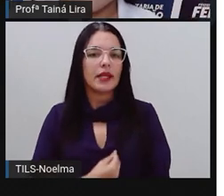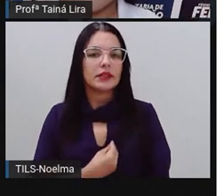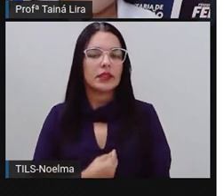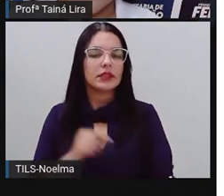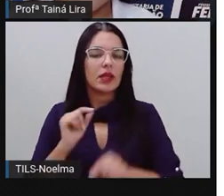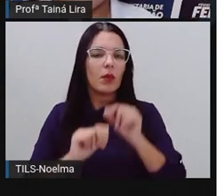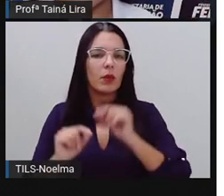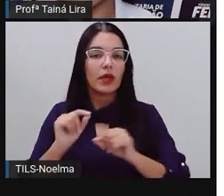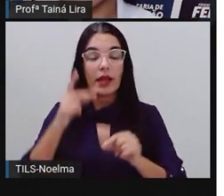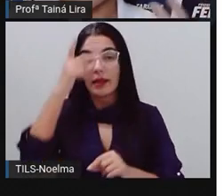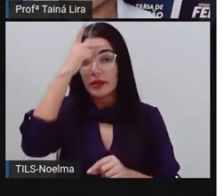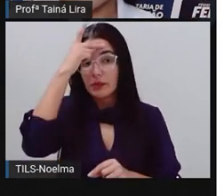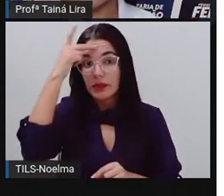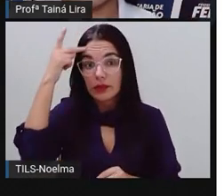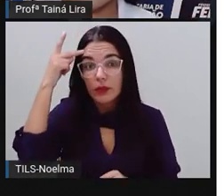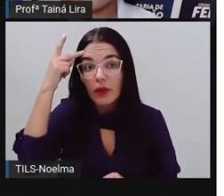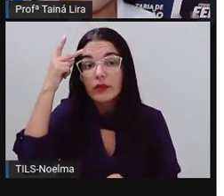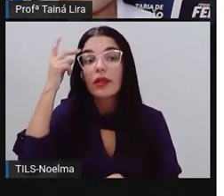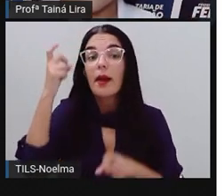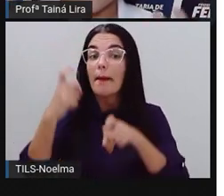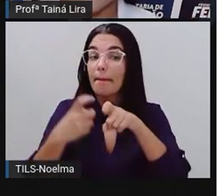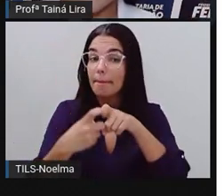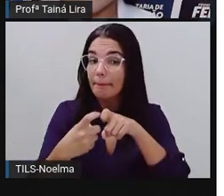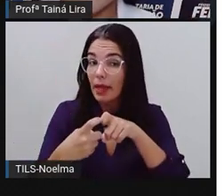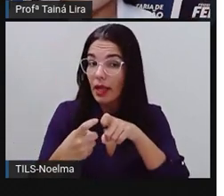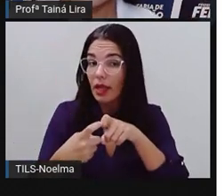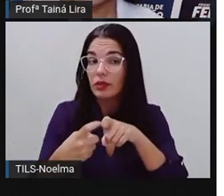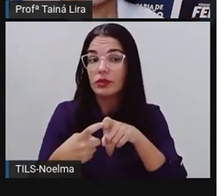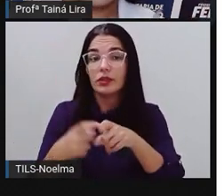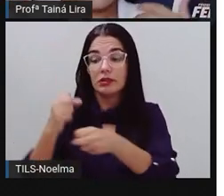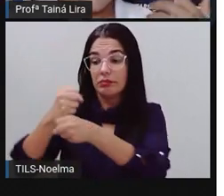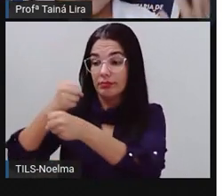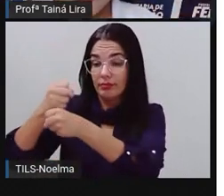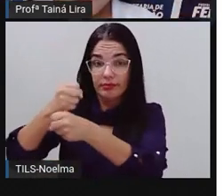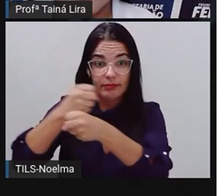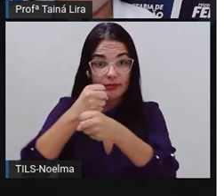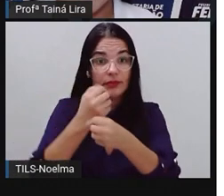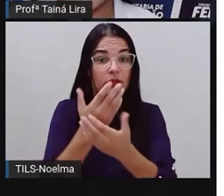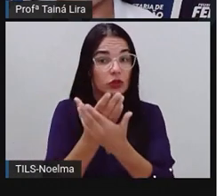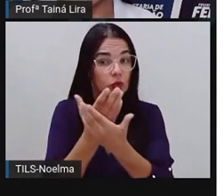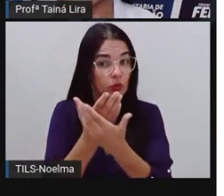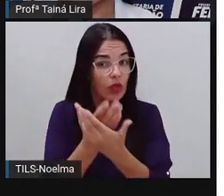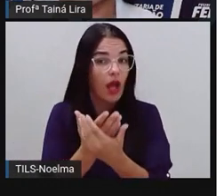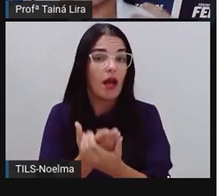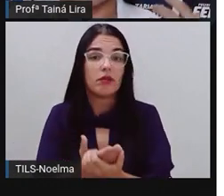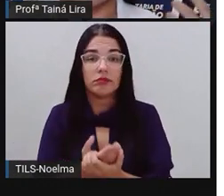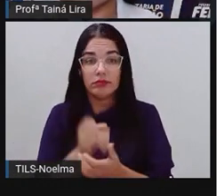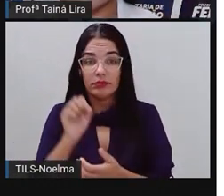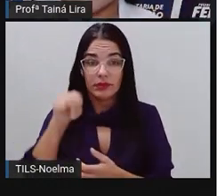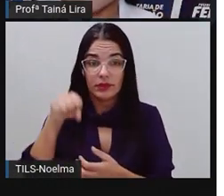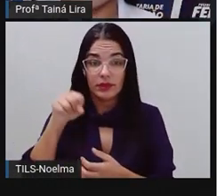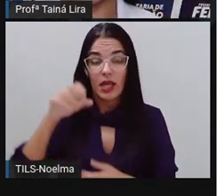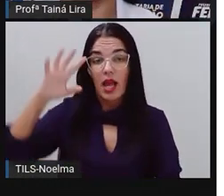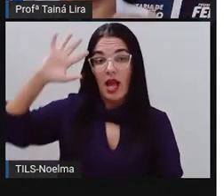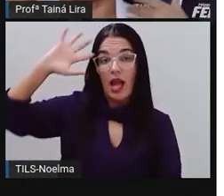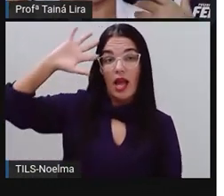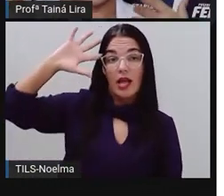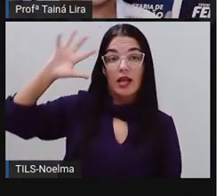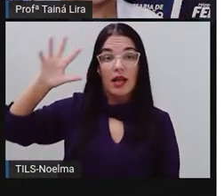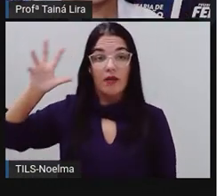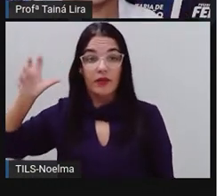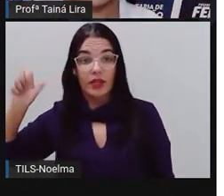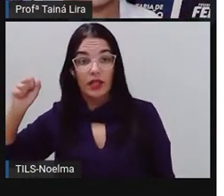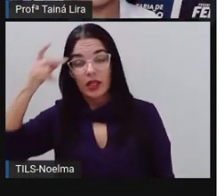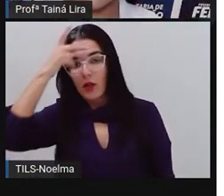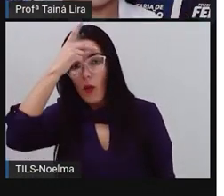pessoas médicos Engenheiros pessoas ali né que estudaram Então o povo africano é um